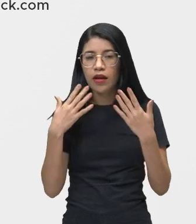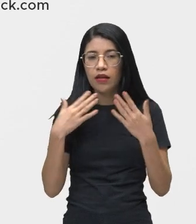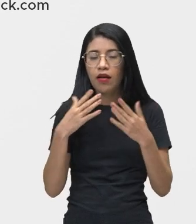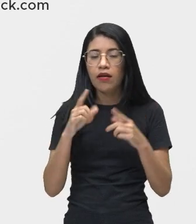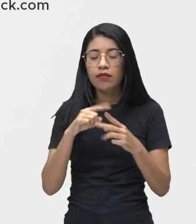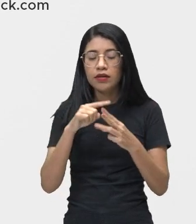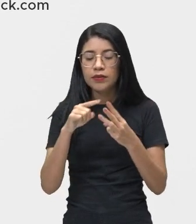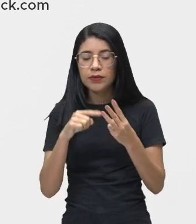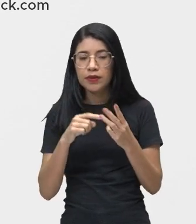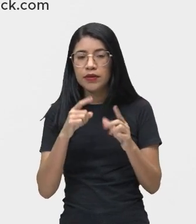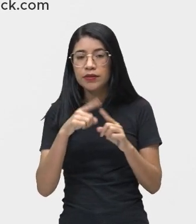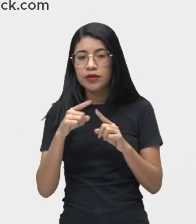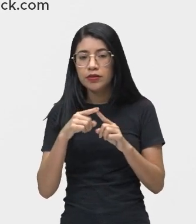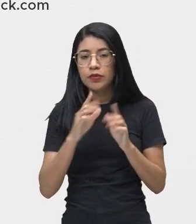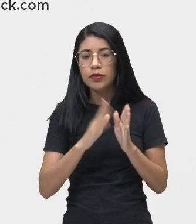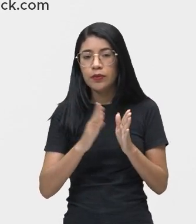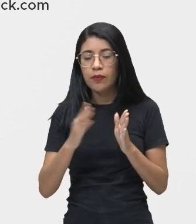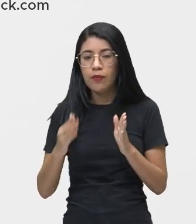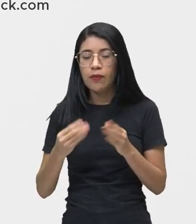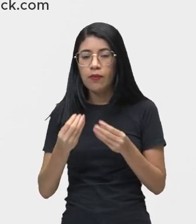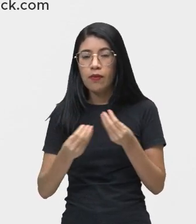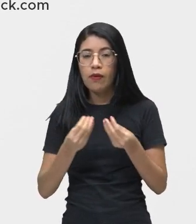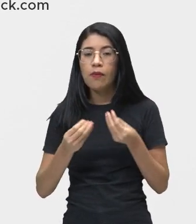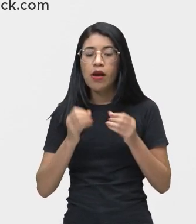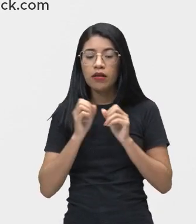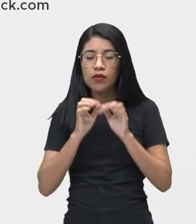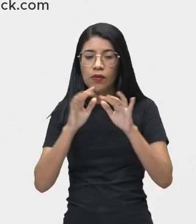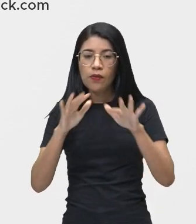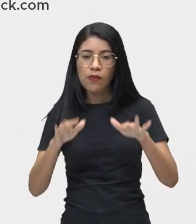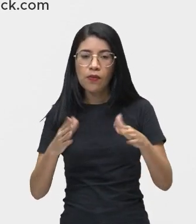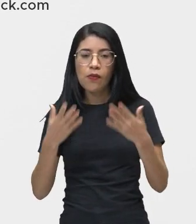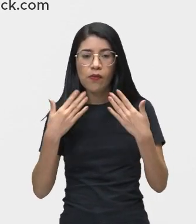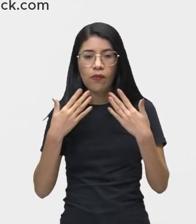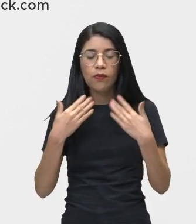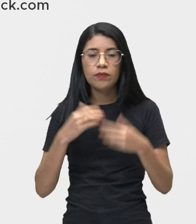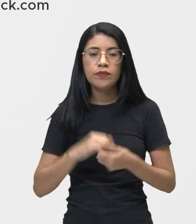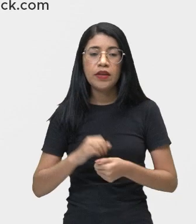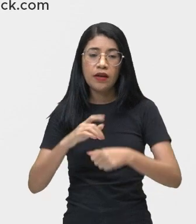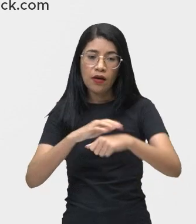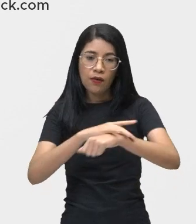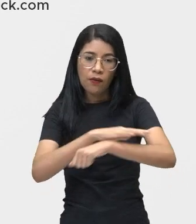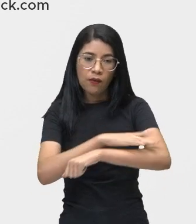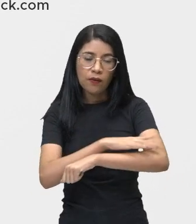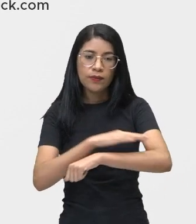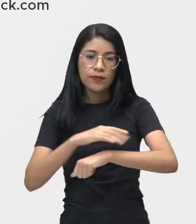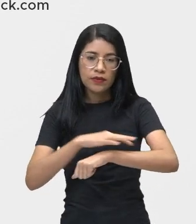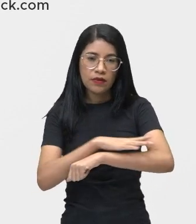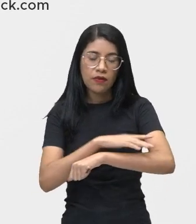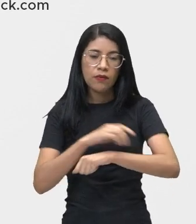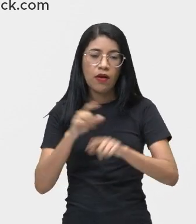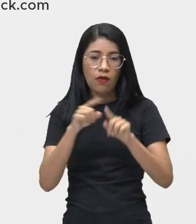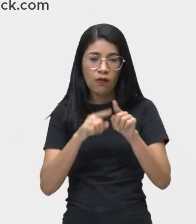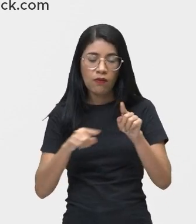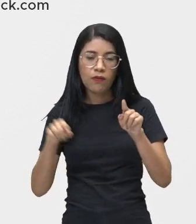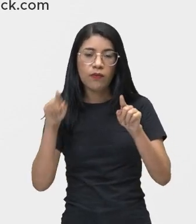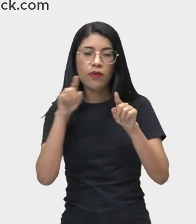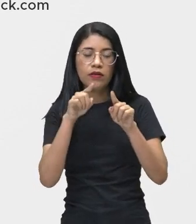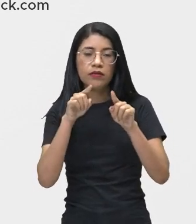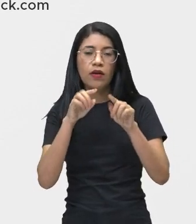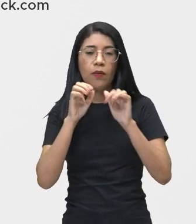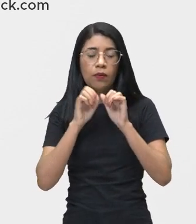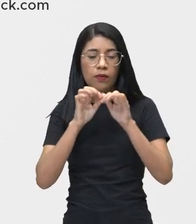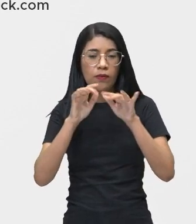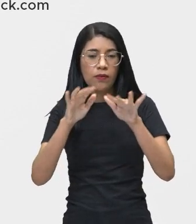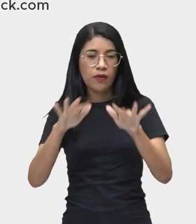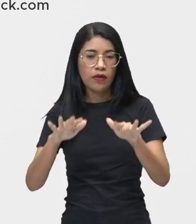que envolvem esta propagação de calor. Que eu tenho a condução, a convecção e a